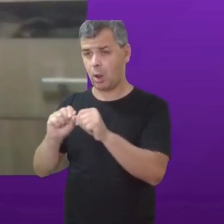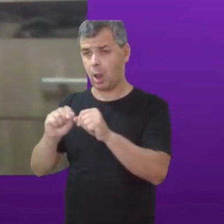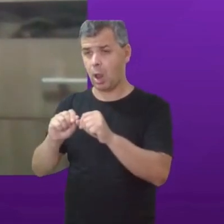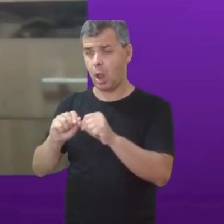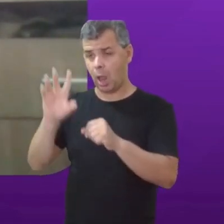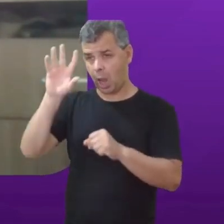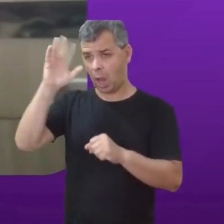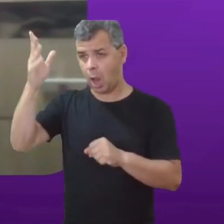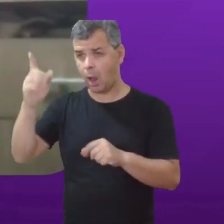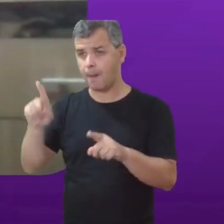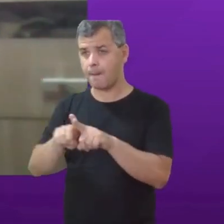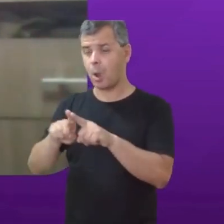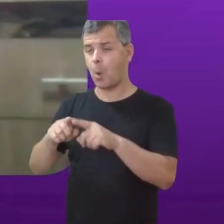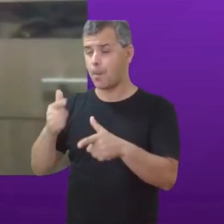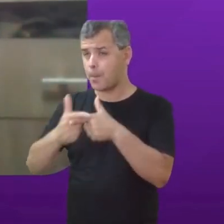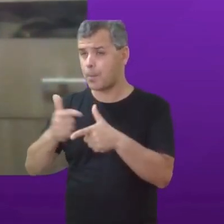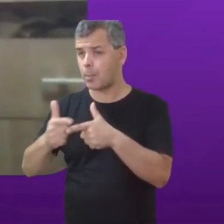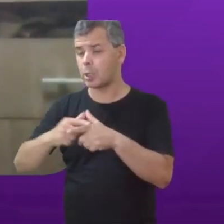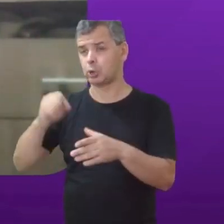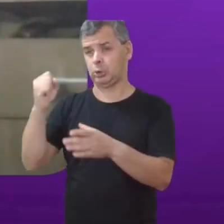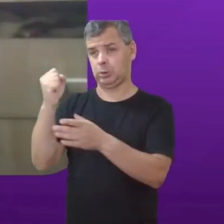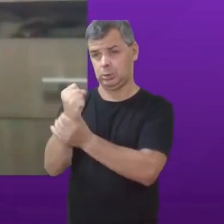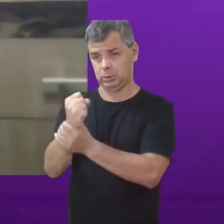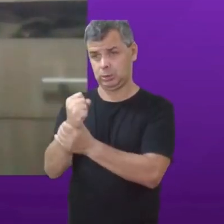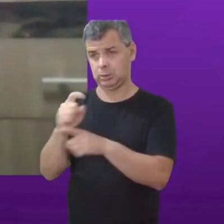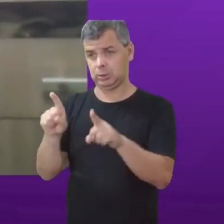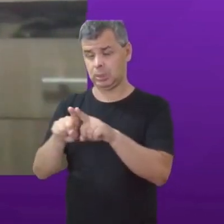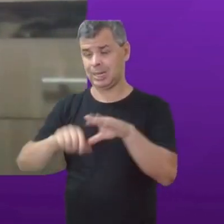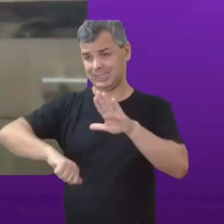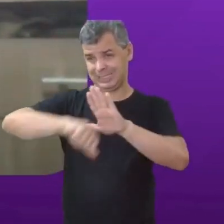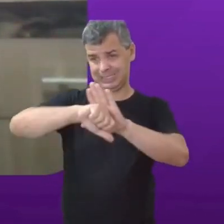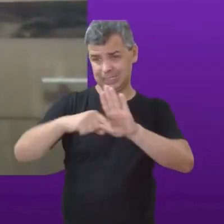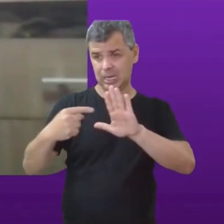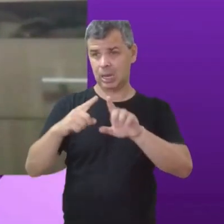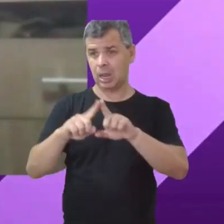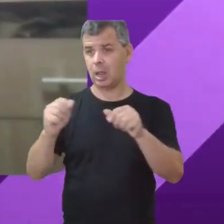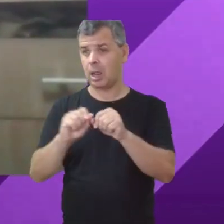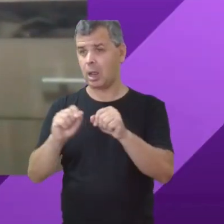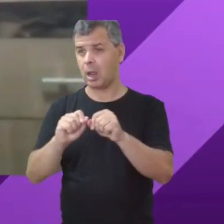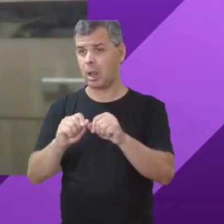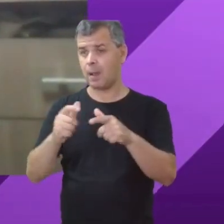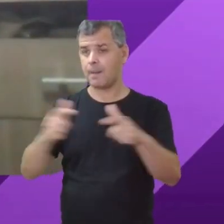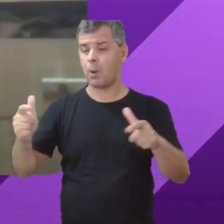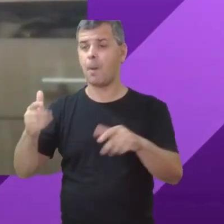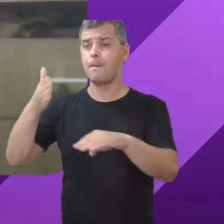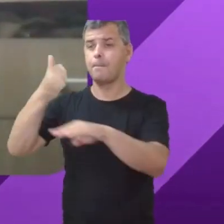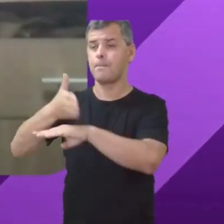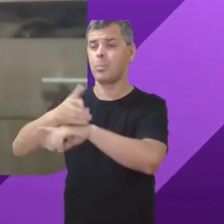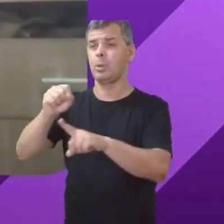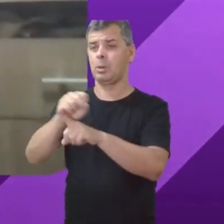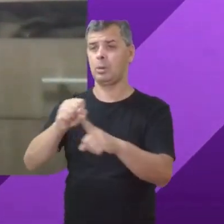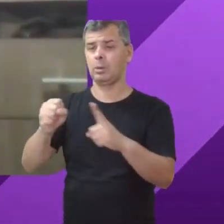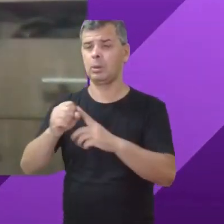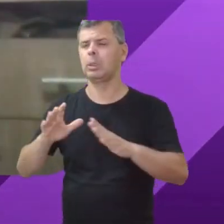soluções para mudar o atual problema da segurança pública e da criminalidade, permeia uma maior participação social,